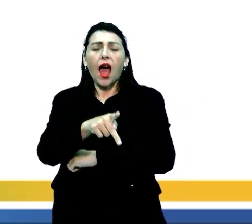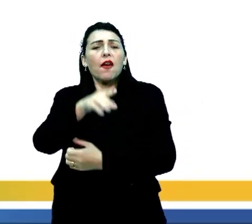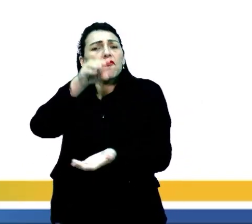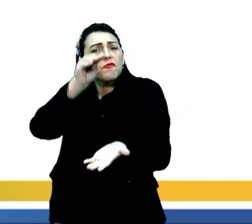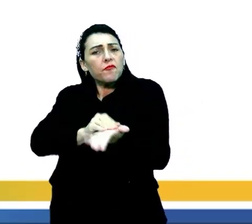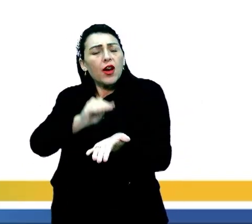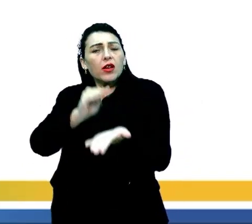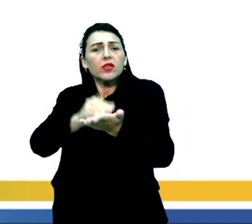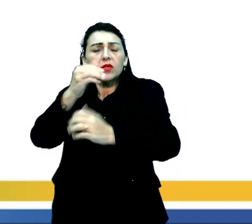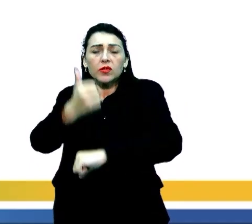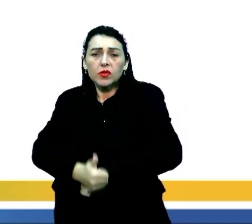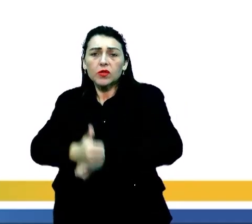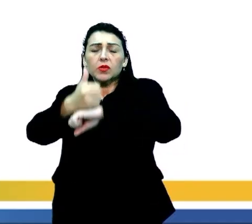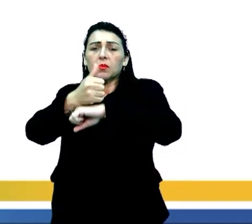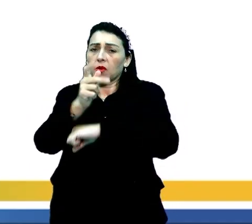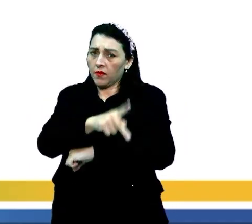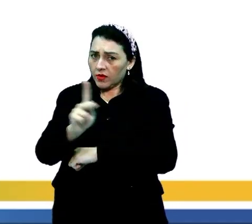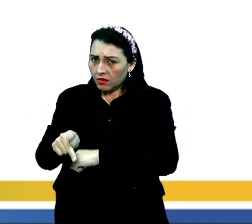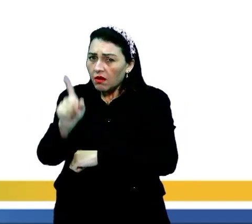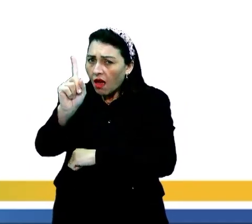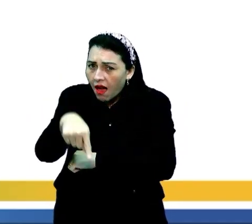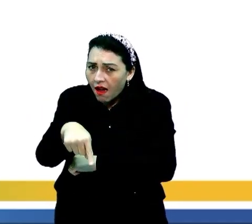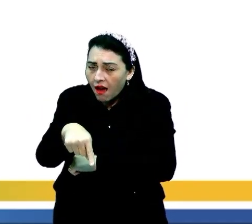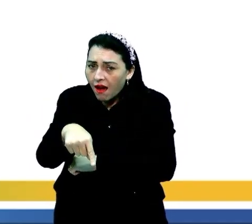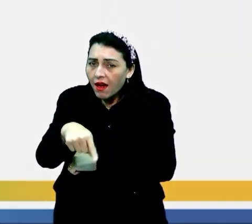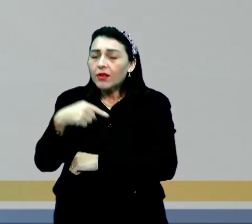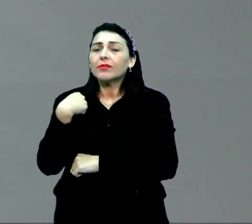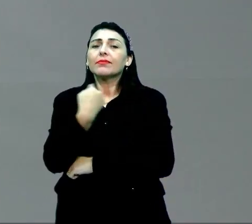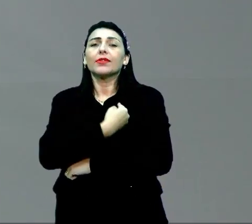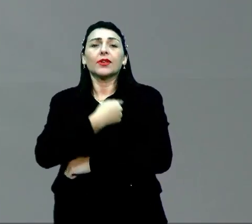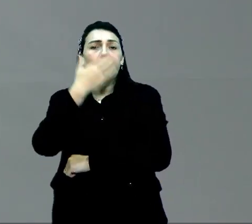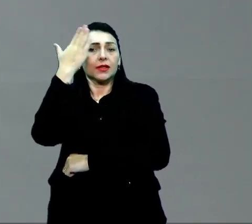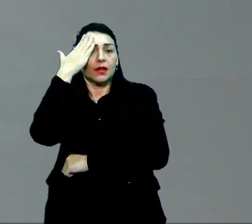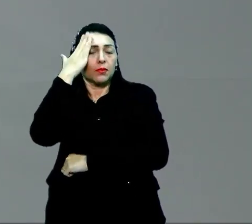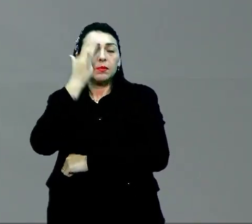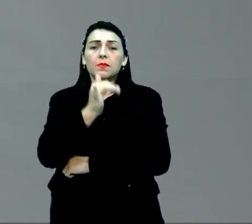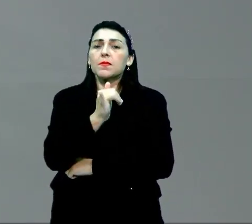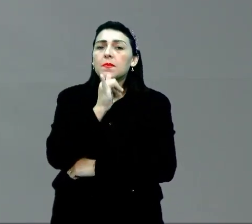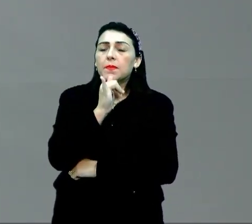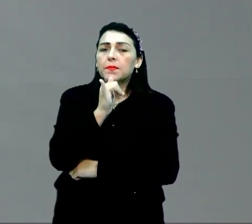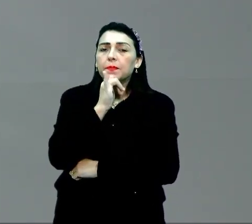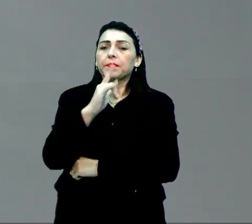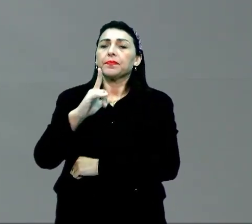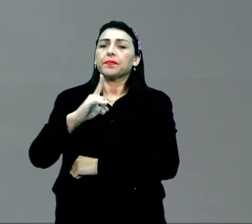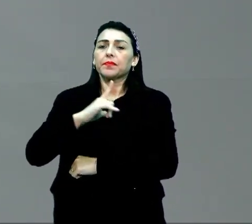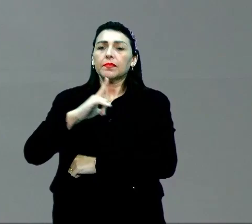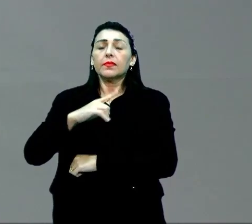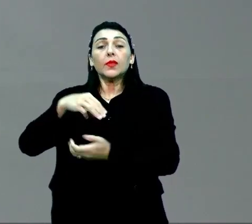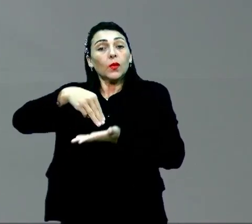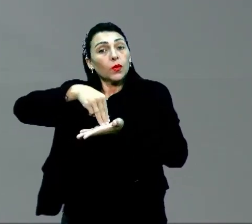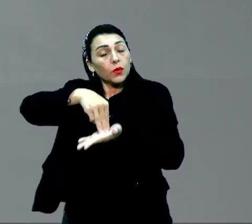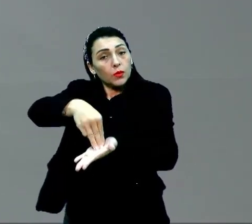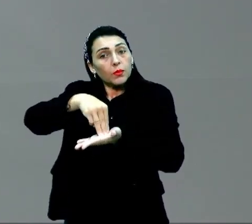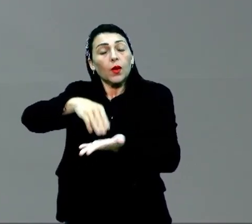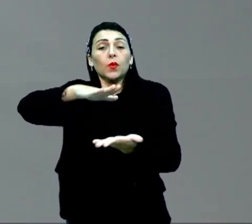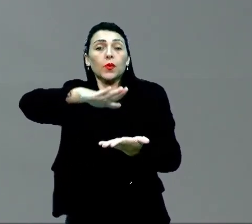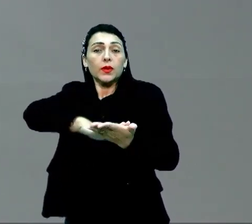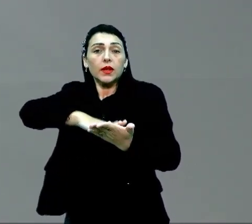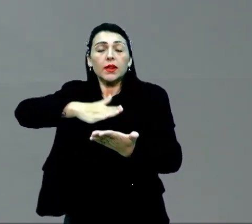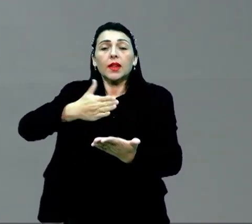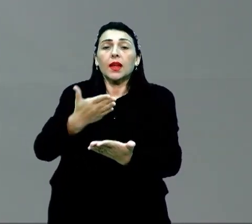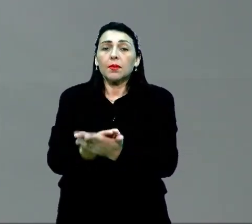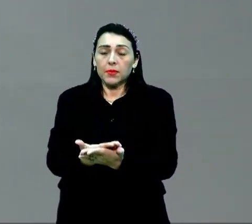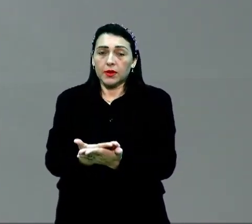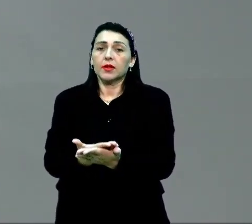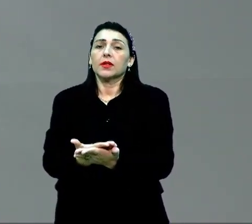de qualificação dos professores para essa área. Nós sabemos, por exemplo, que existem os mediadores, os